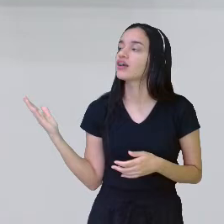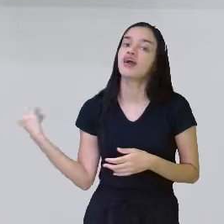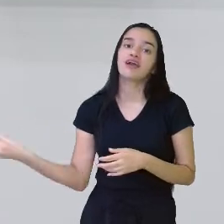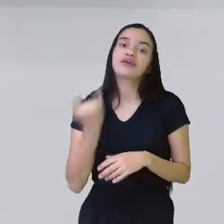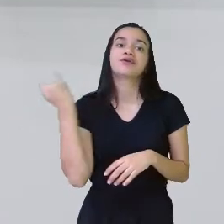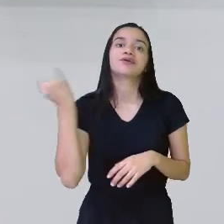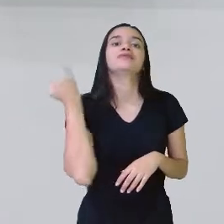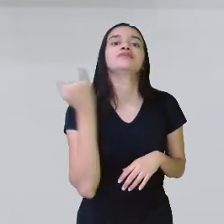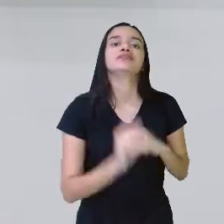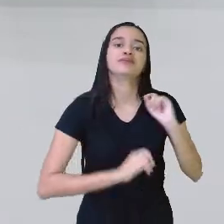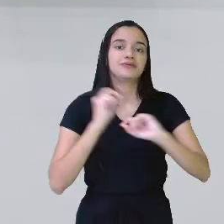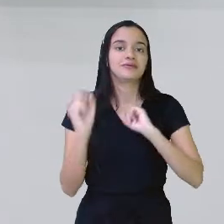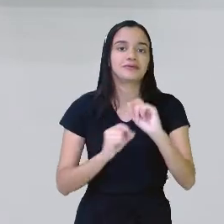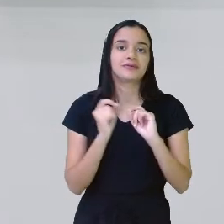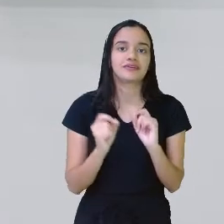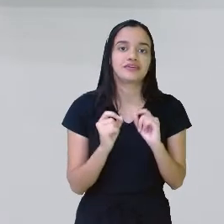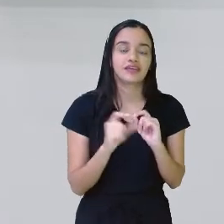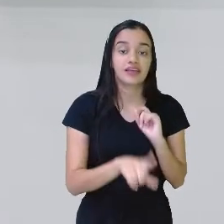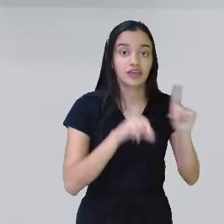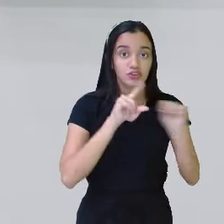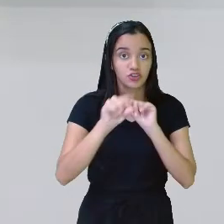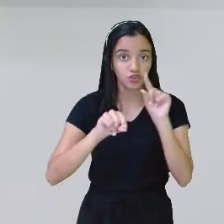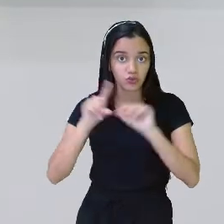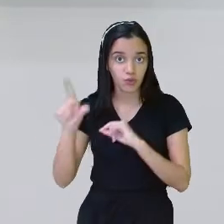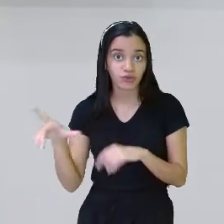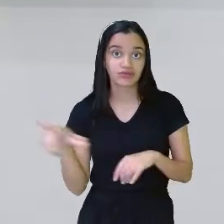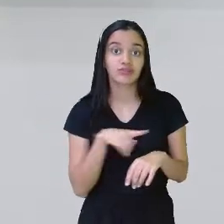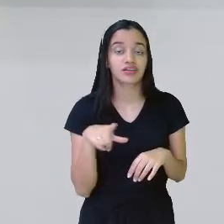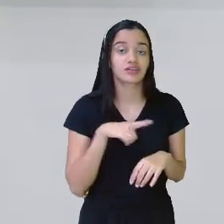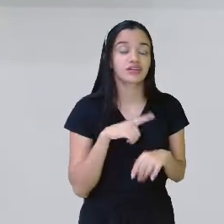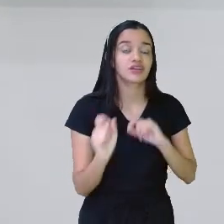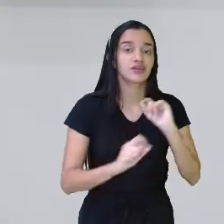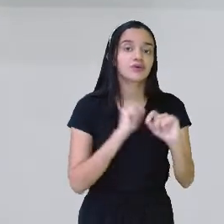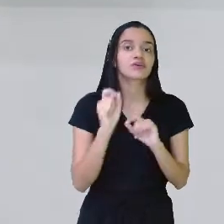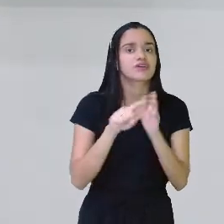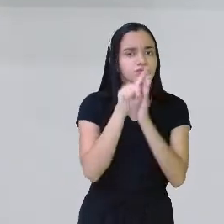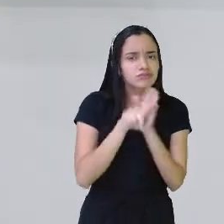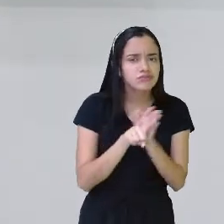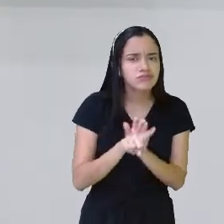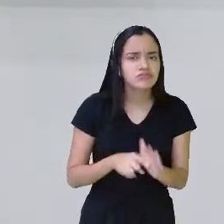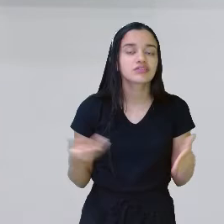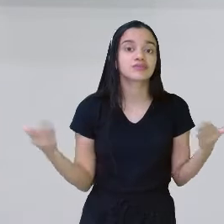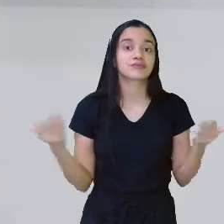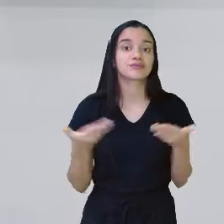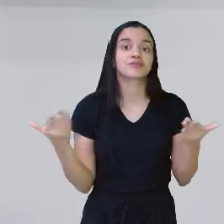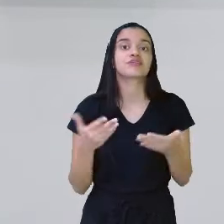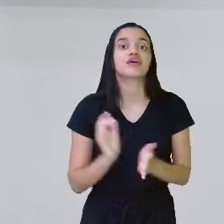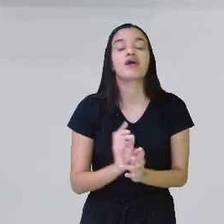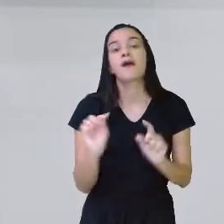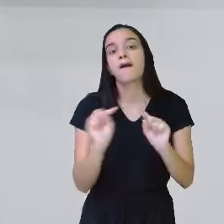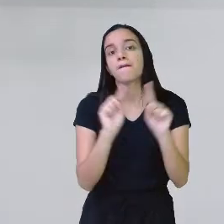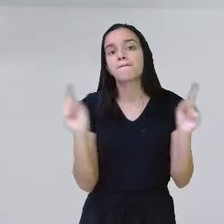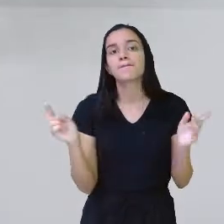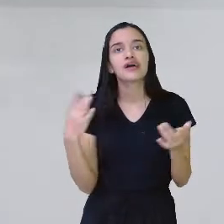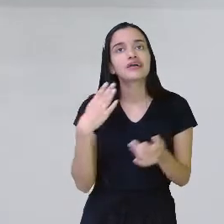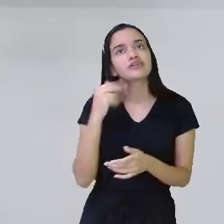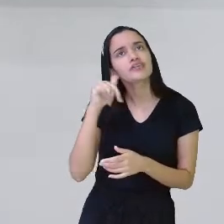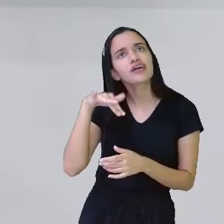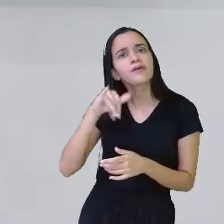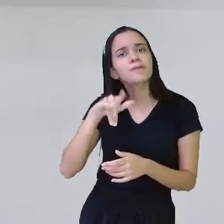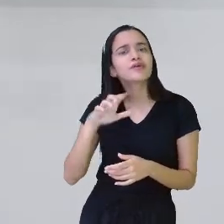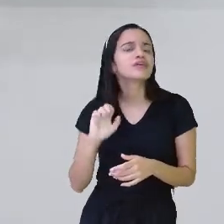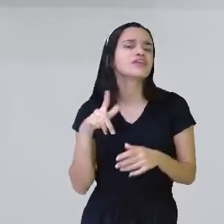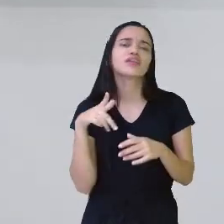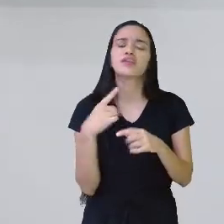importante ressaltar que a seleção deve conter dados atualizados sobre o tema. Às vezes, mas Camille, por